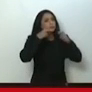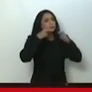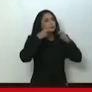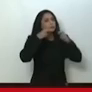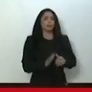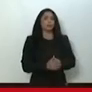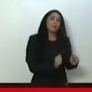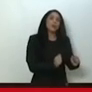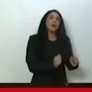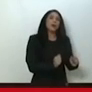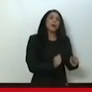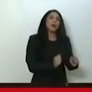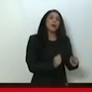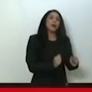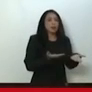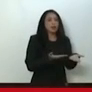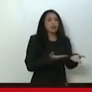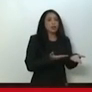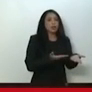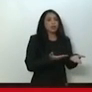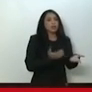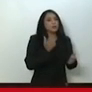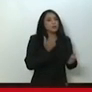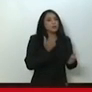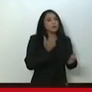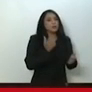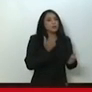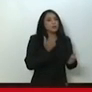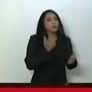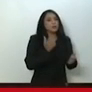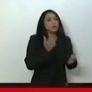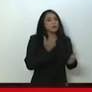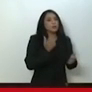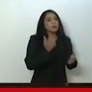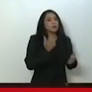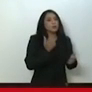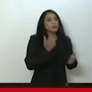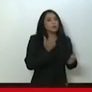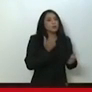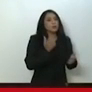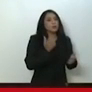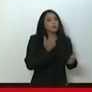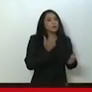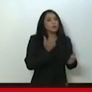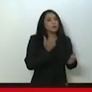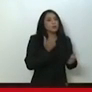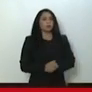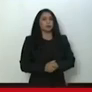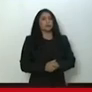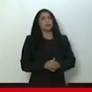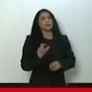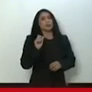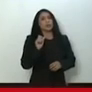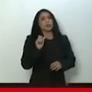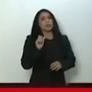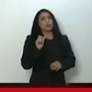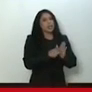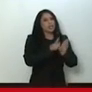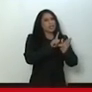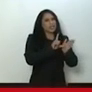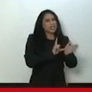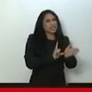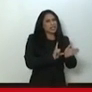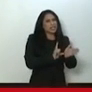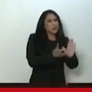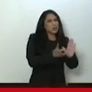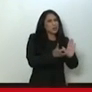preferir versão atual por aqui para facilitar para a prática de antecipar o